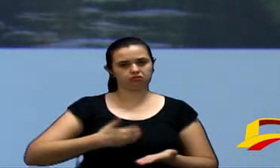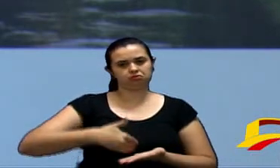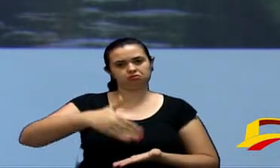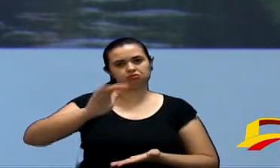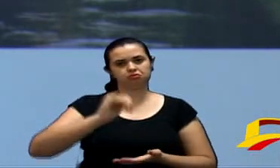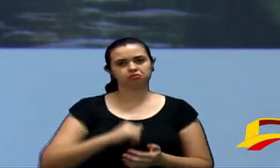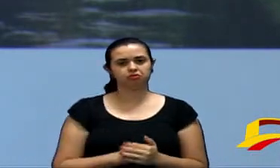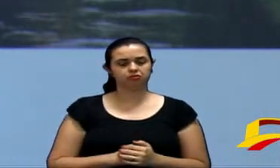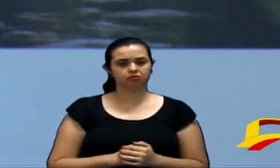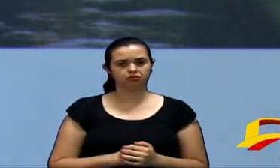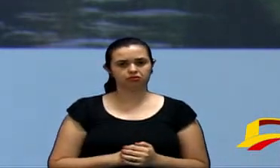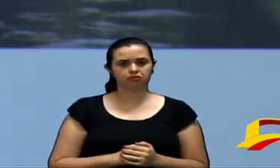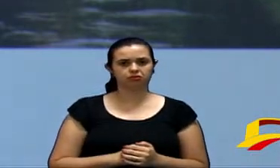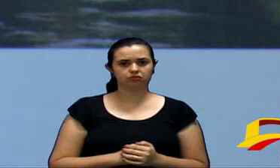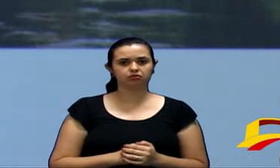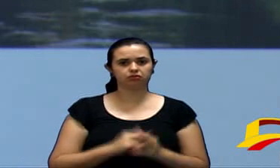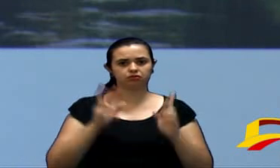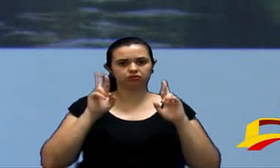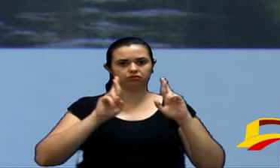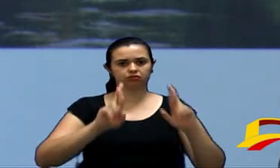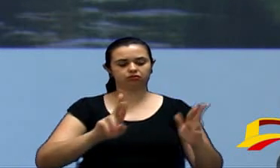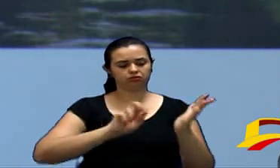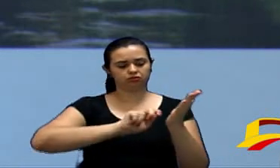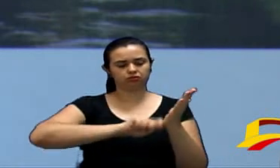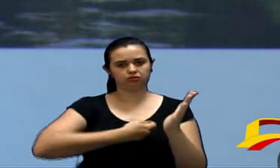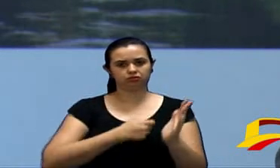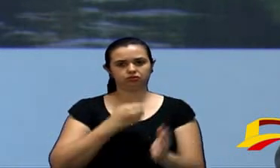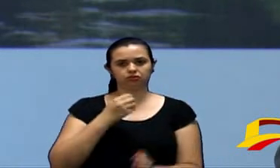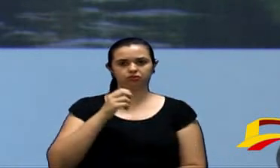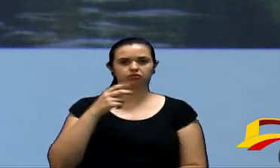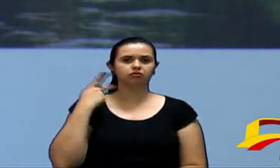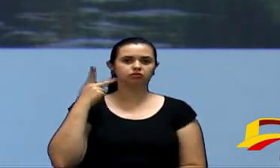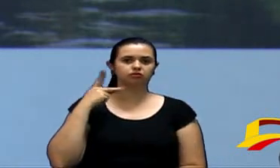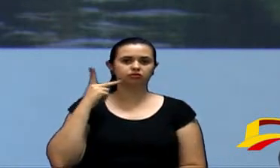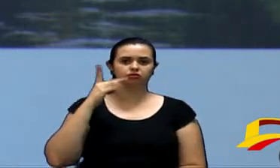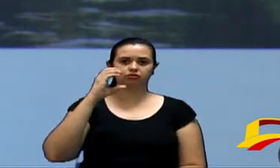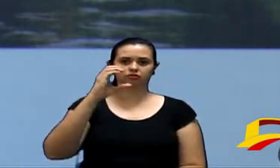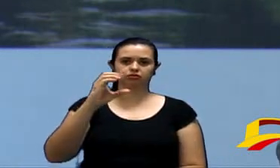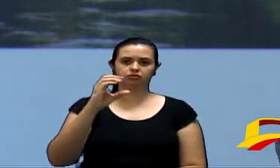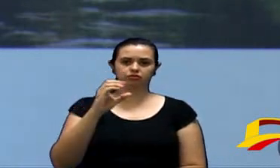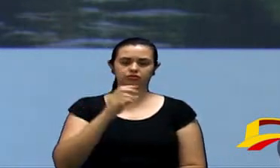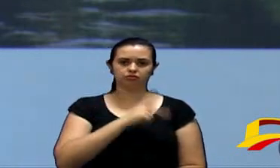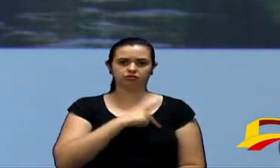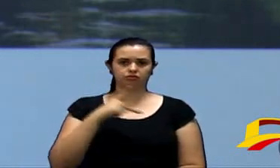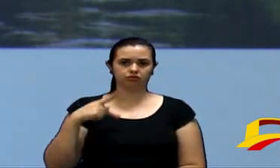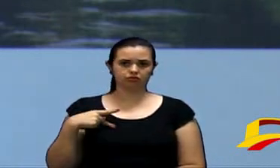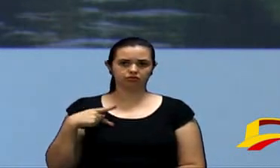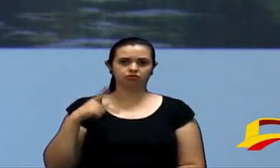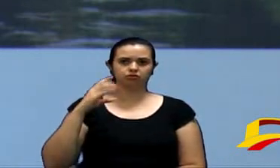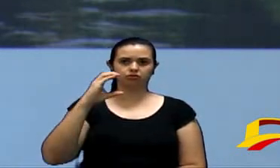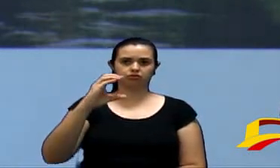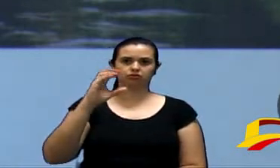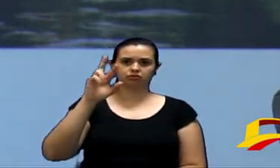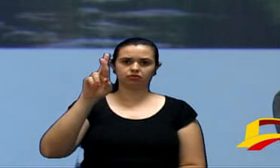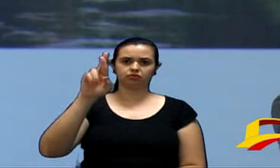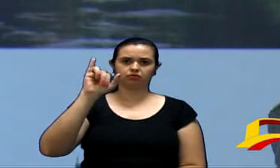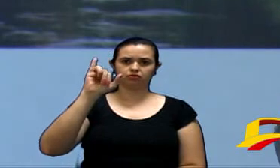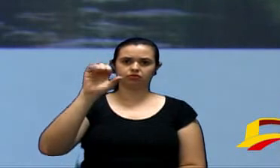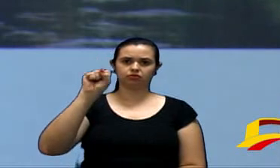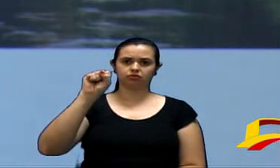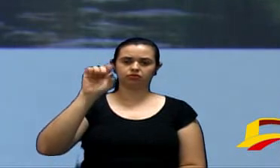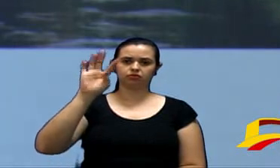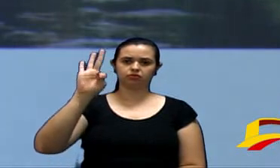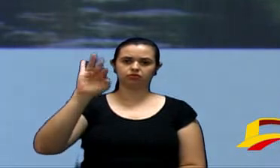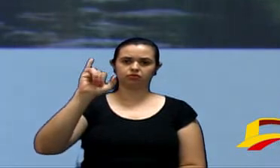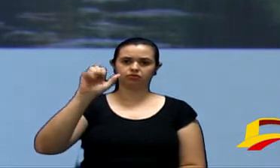frente. Agora, respeitando a nossa inscrição aí, o vereador pastor Cristiano Passos, que tem